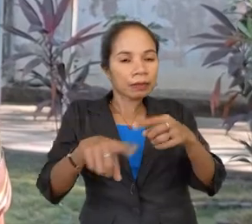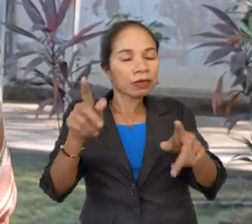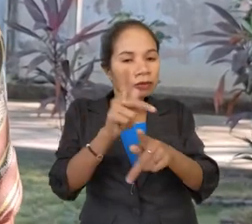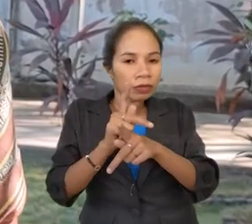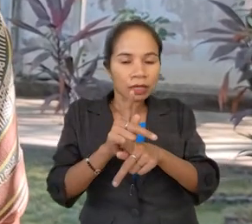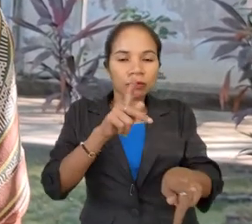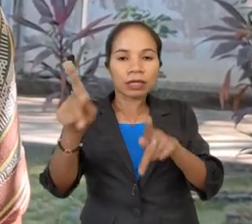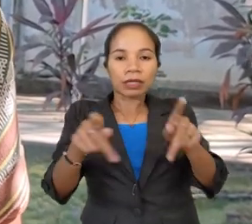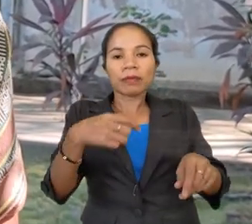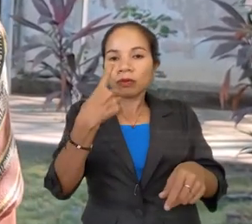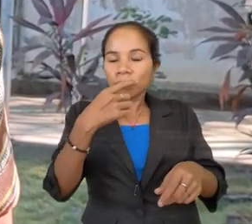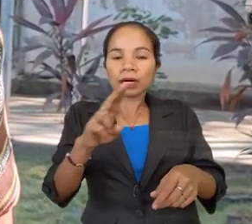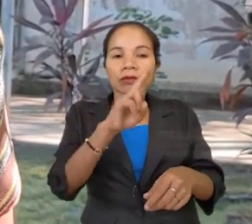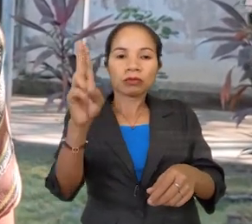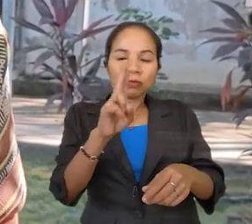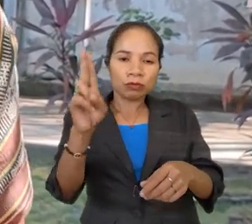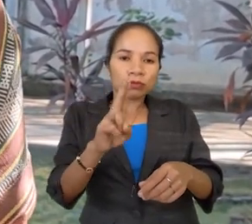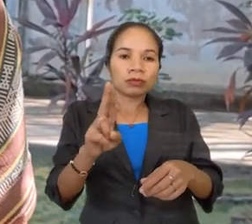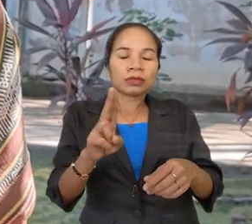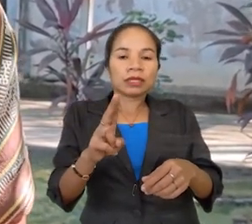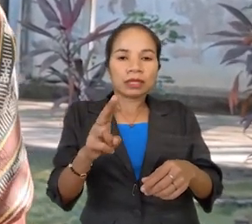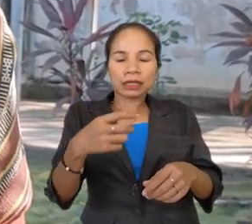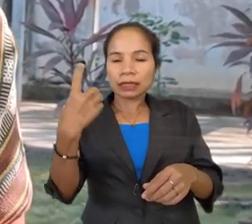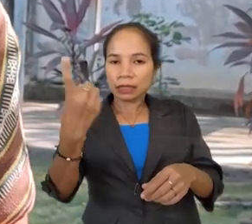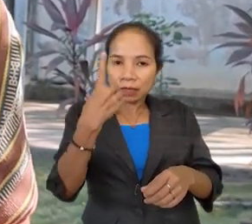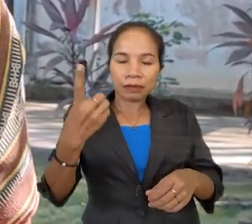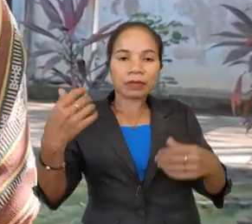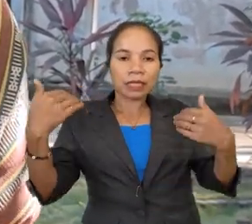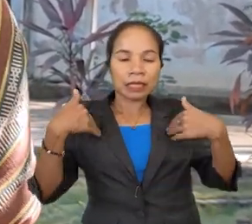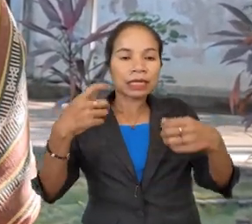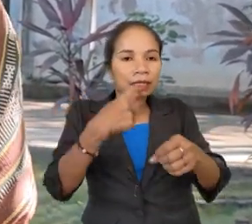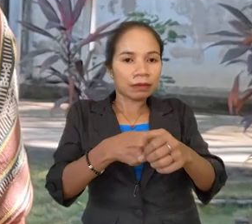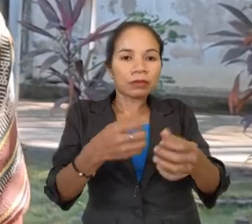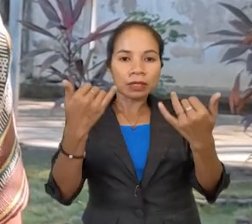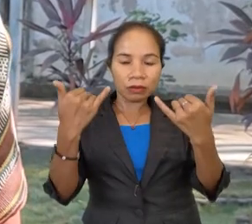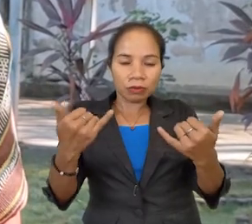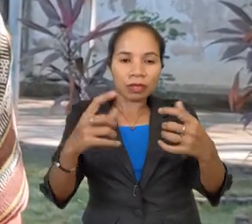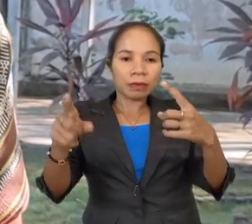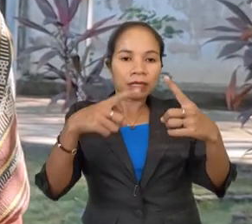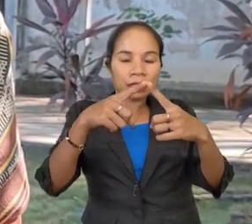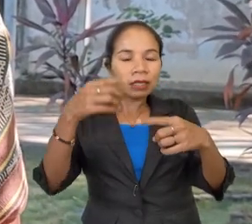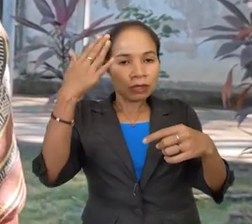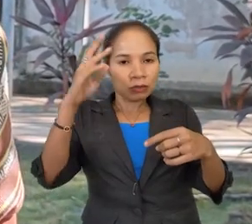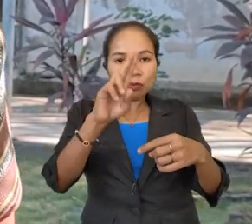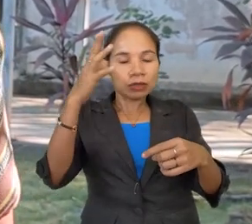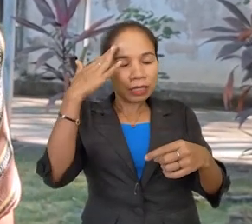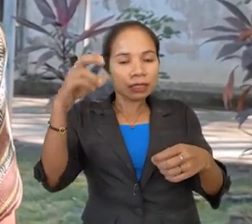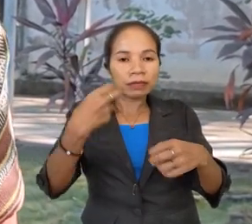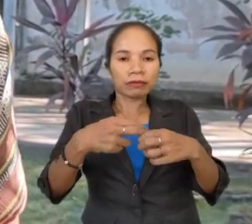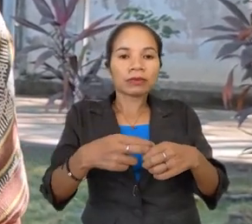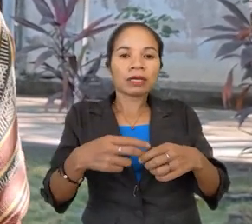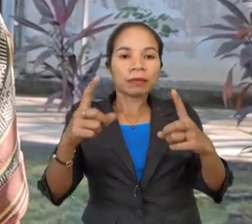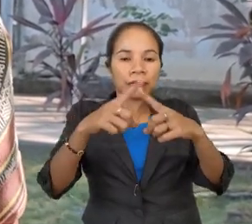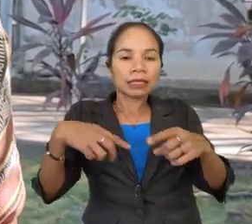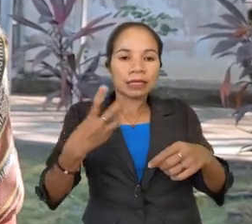mais. E ela controla e a sede que ela utiliza. Dala barra, e a era de digitalização que a gente usa lá até nesse